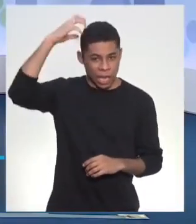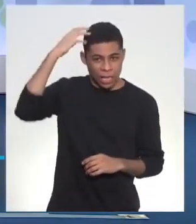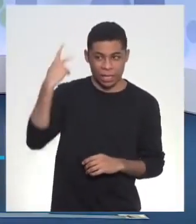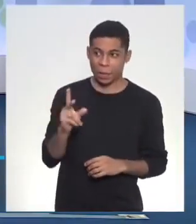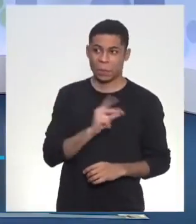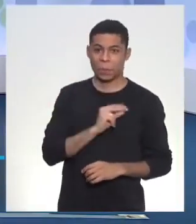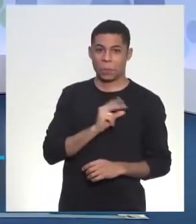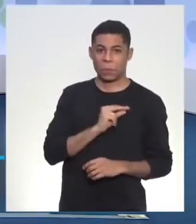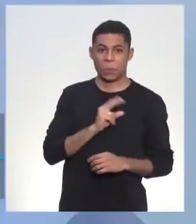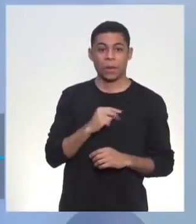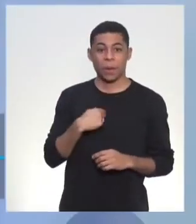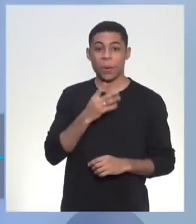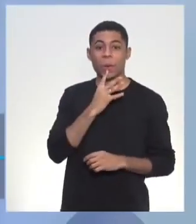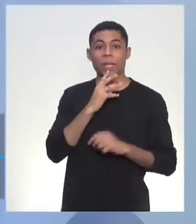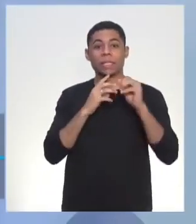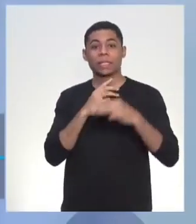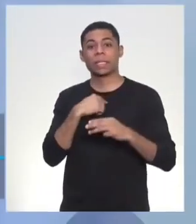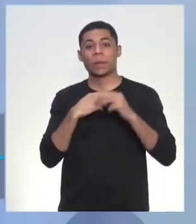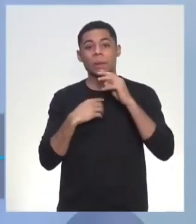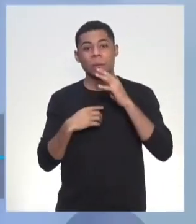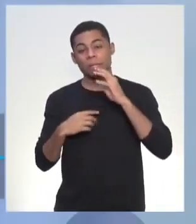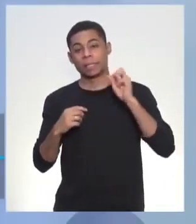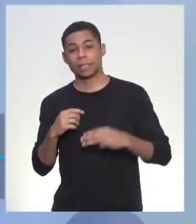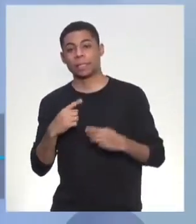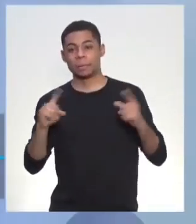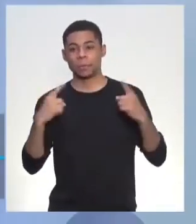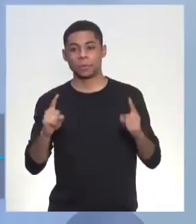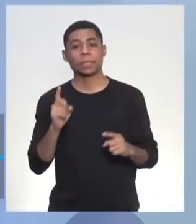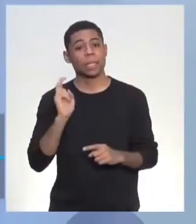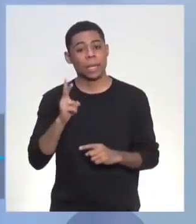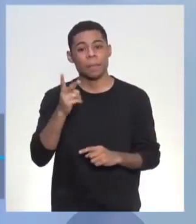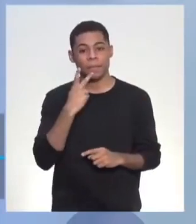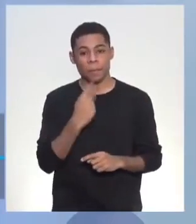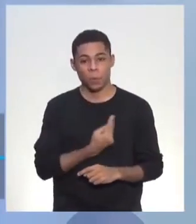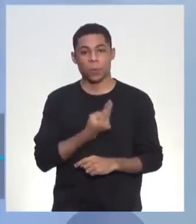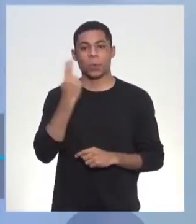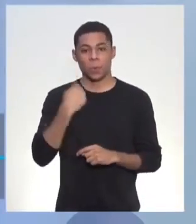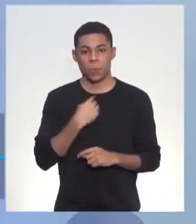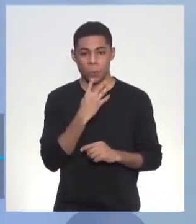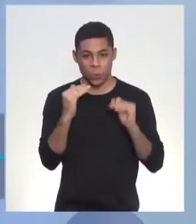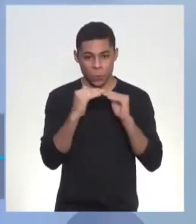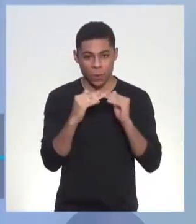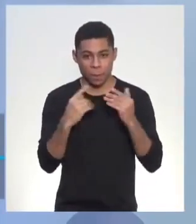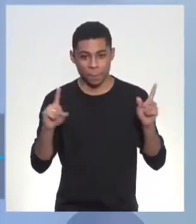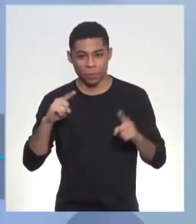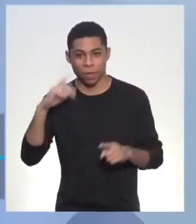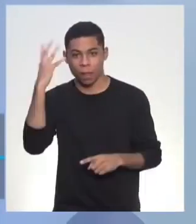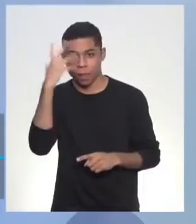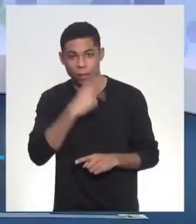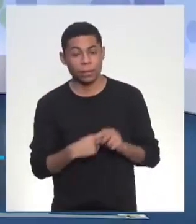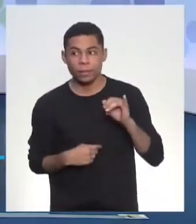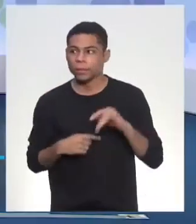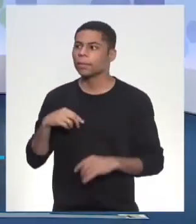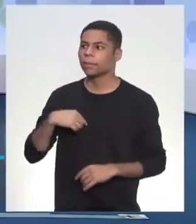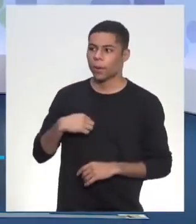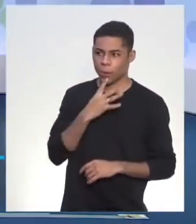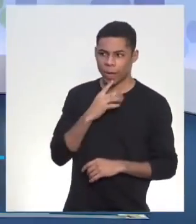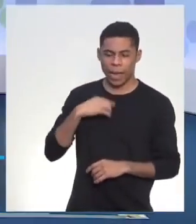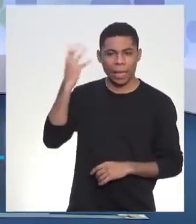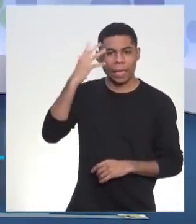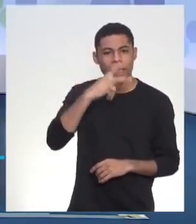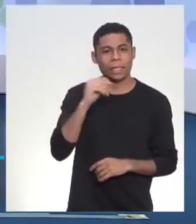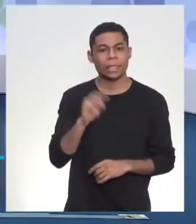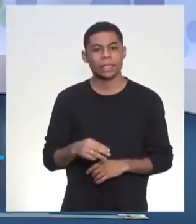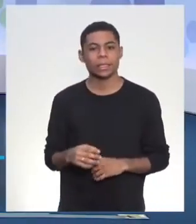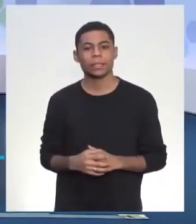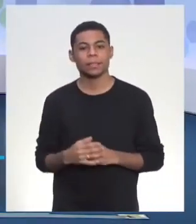agora. Essa música eu conheço, viu, professora? Sempre que eu falo o meu nome... Você concorda que a música é linda? Sim, eu conheço. É linda, né?